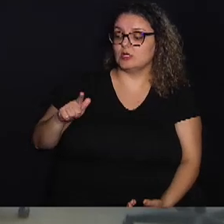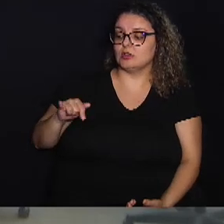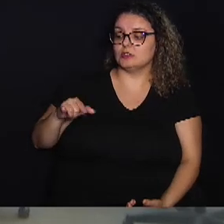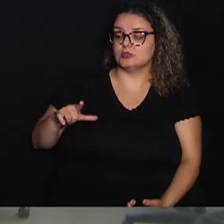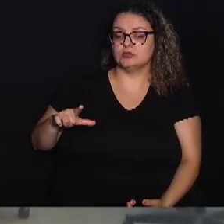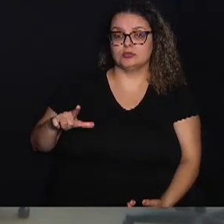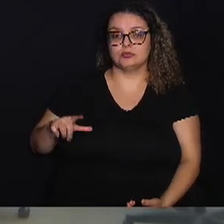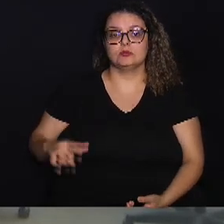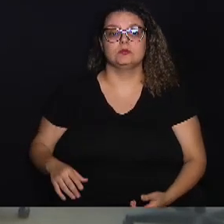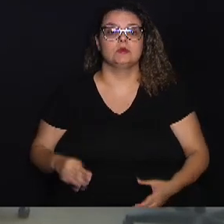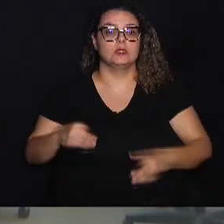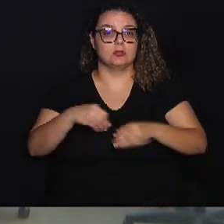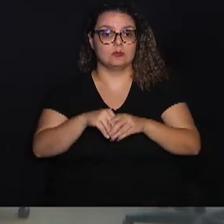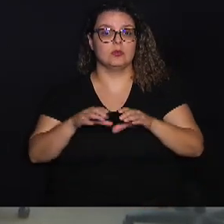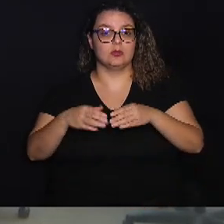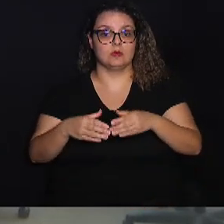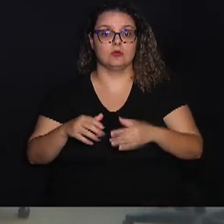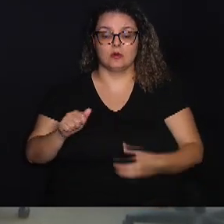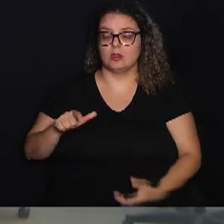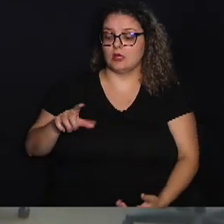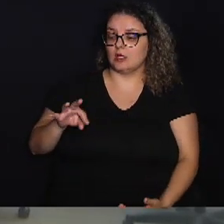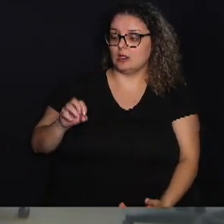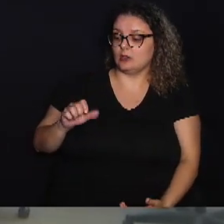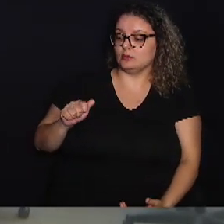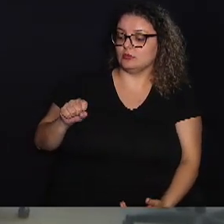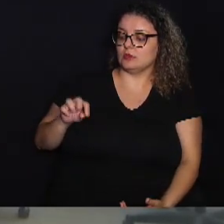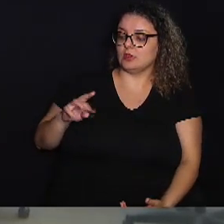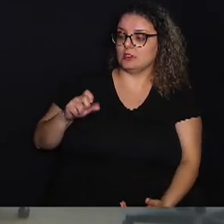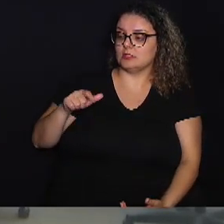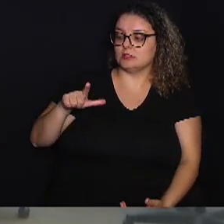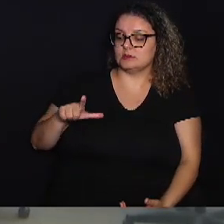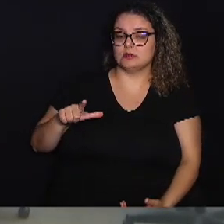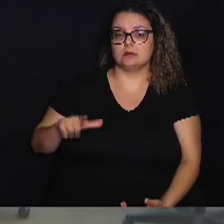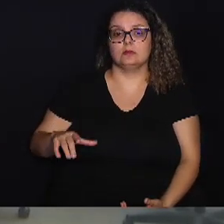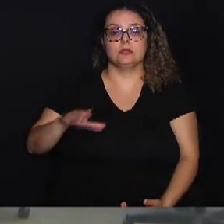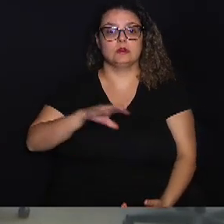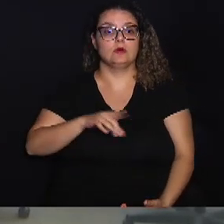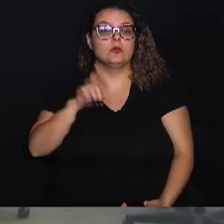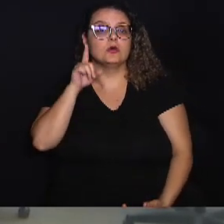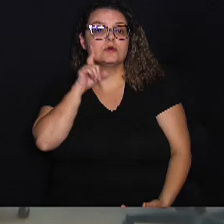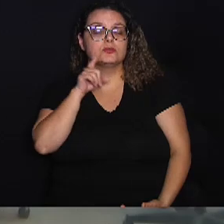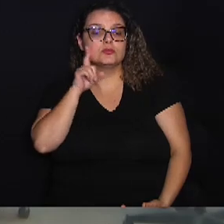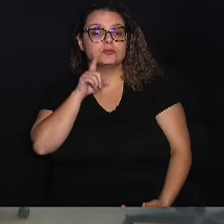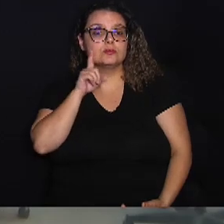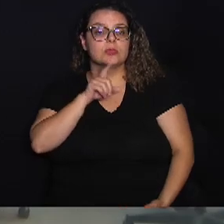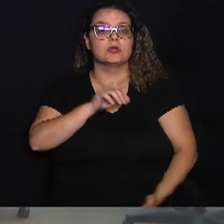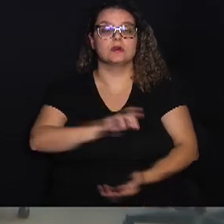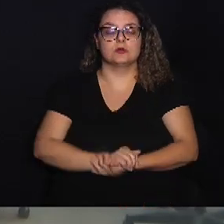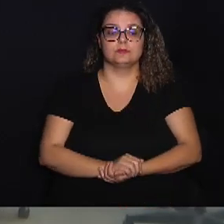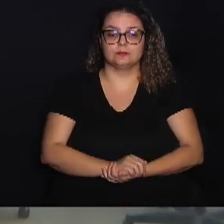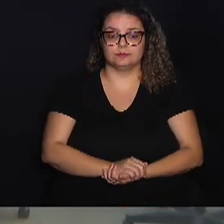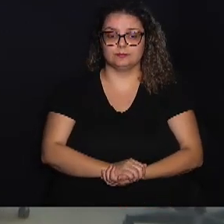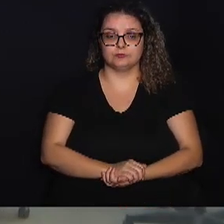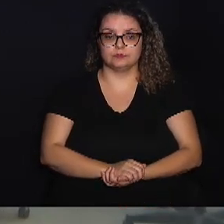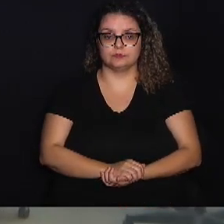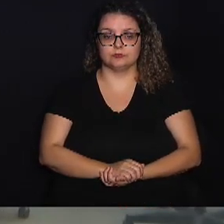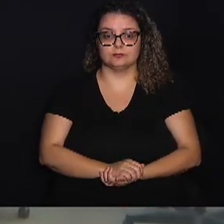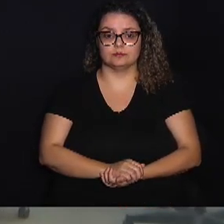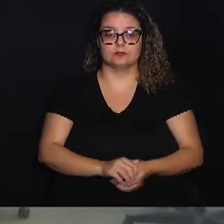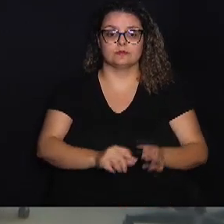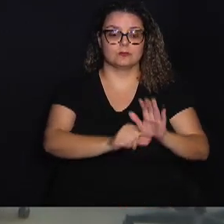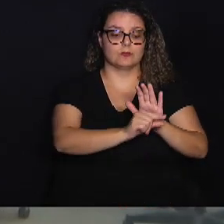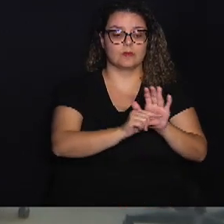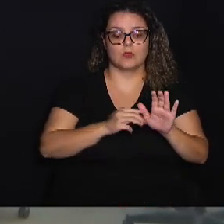Dedé integra o grupo auto astral da cidade de Americana o item